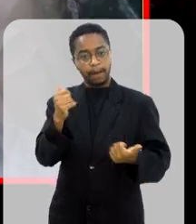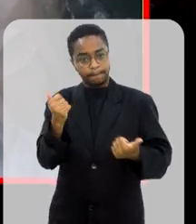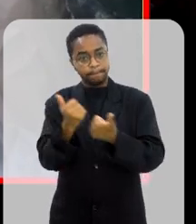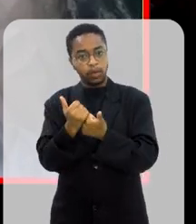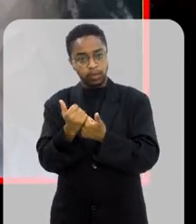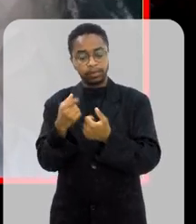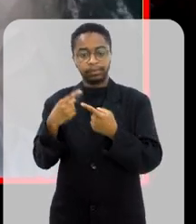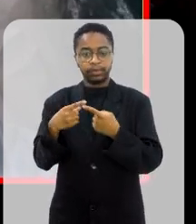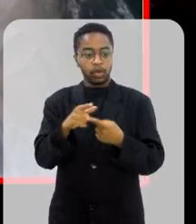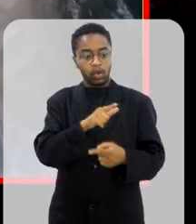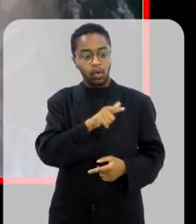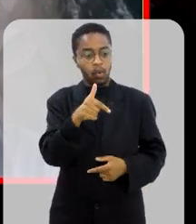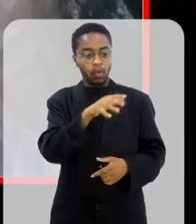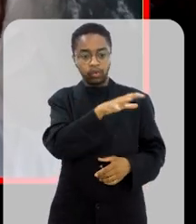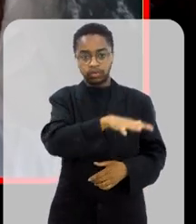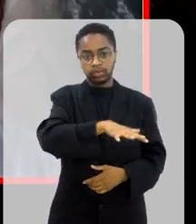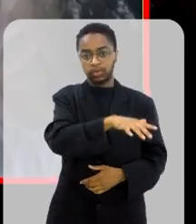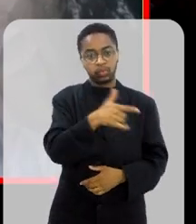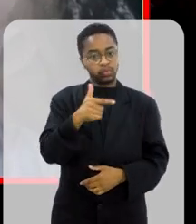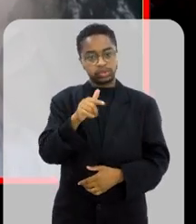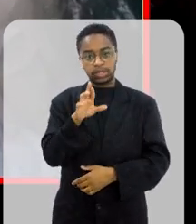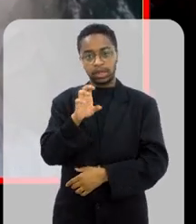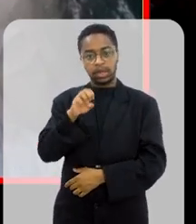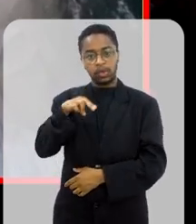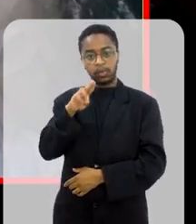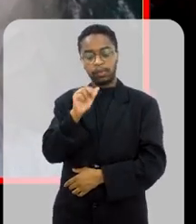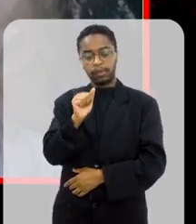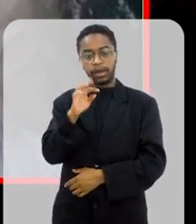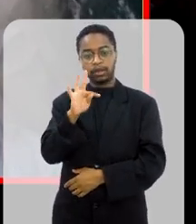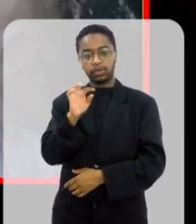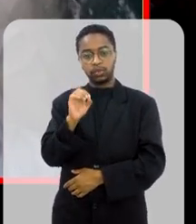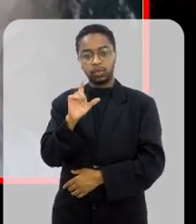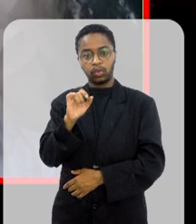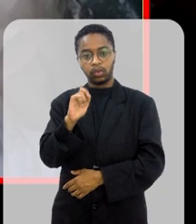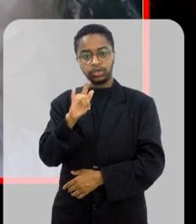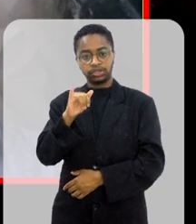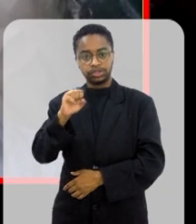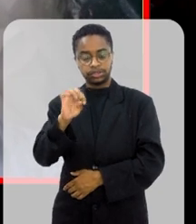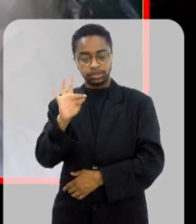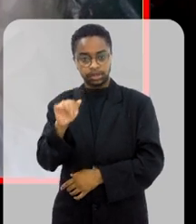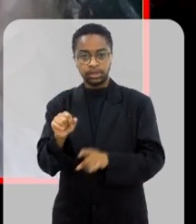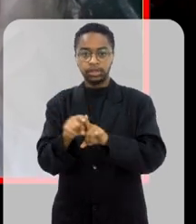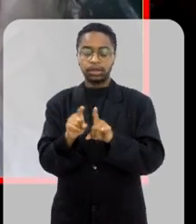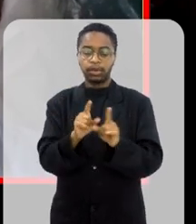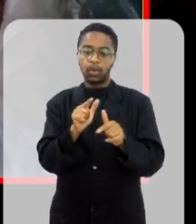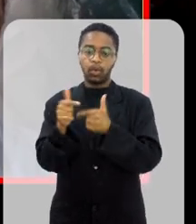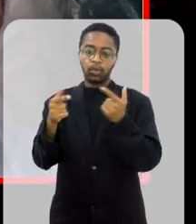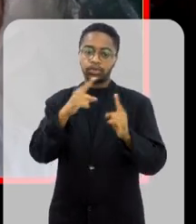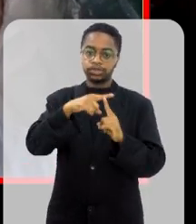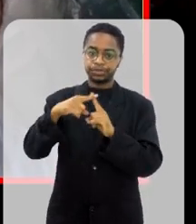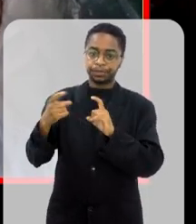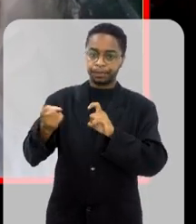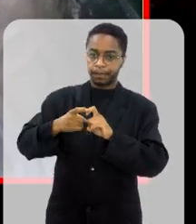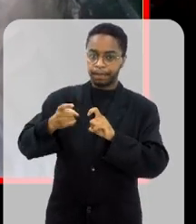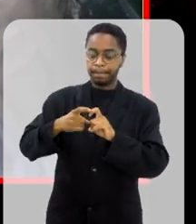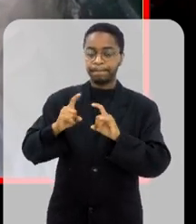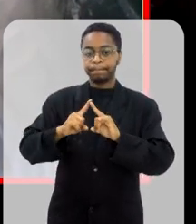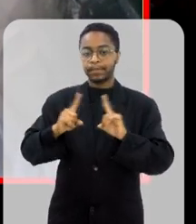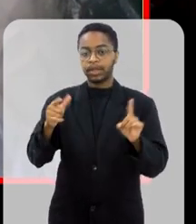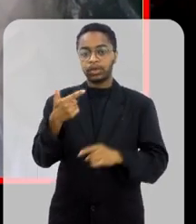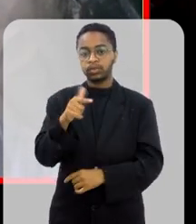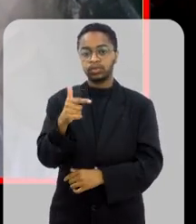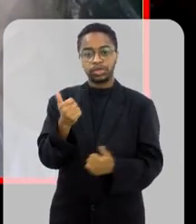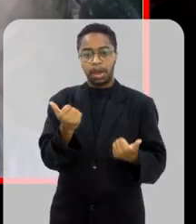né? Porque onde eu estava não tinha reumatologistas, tinha outras especialidades